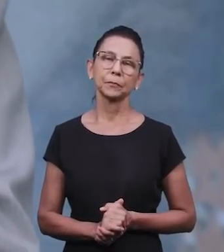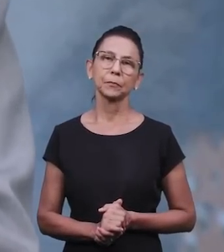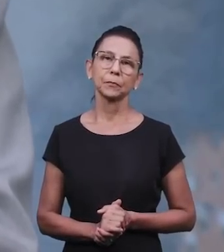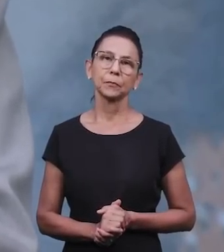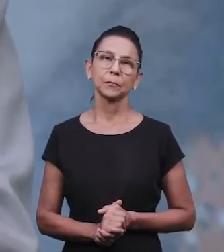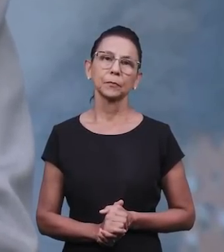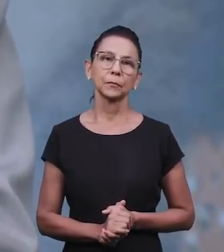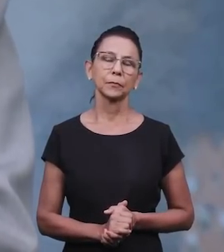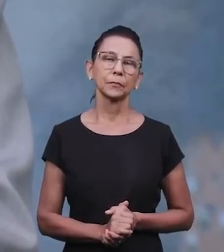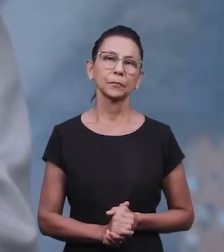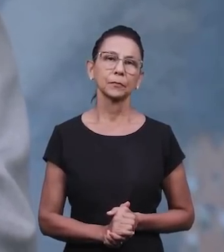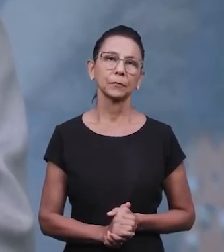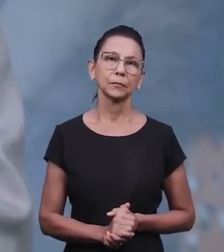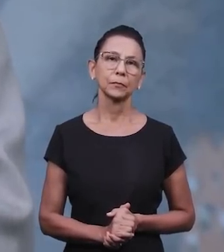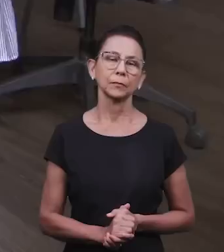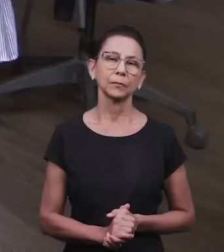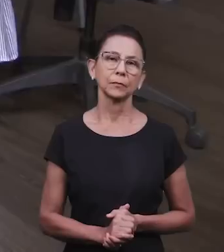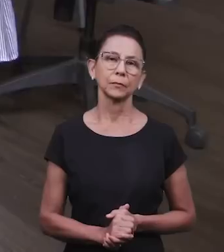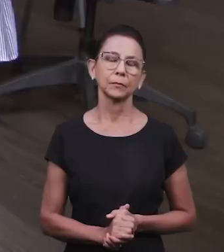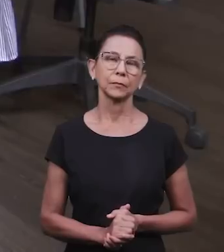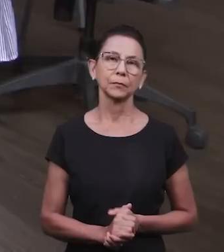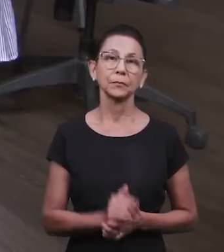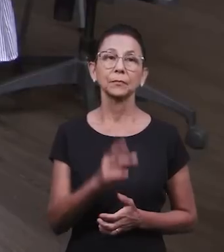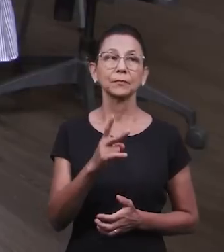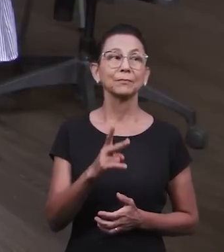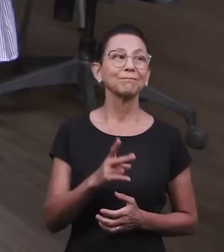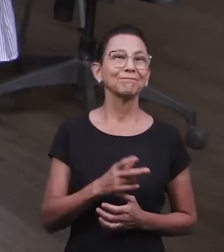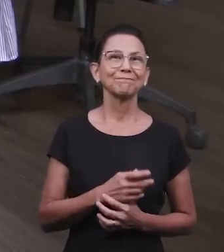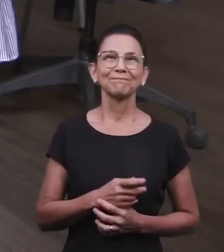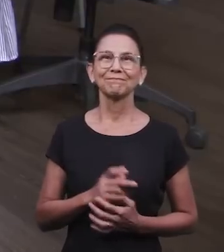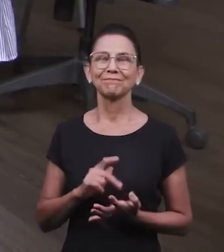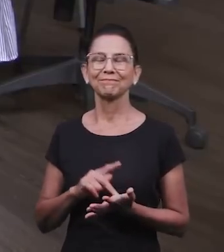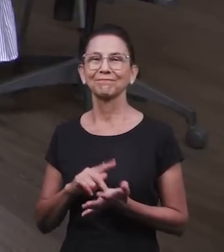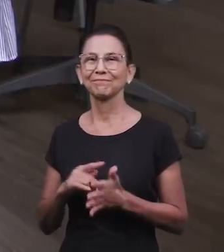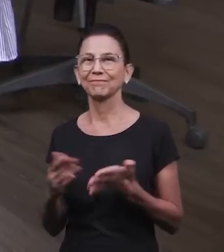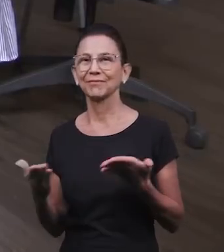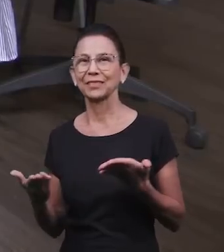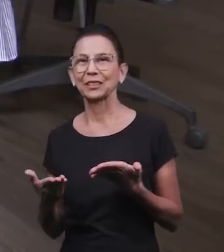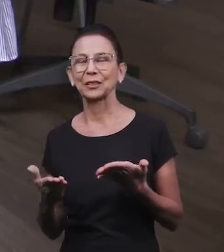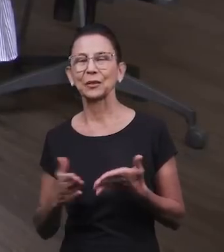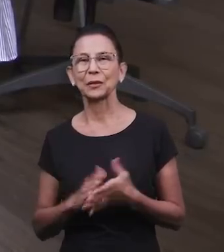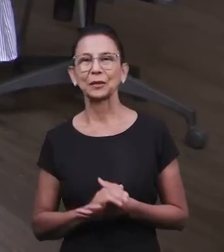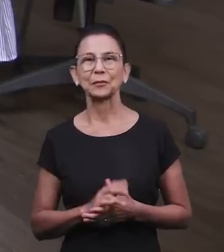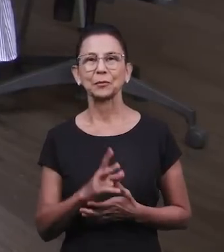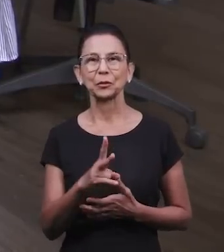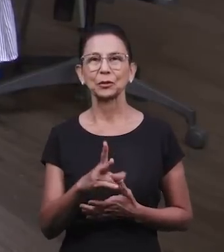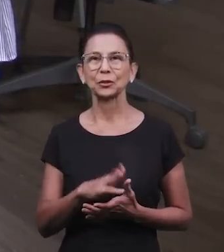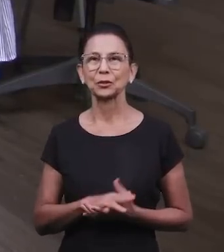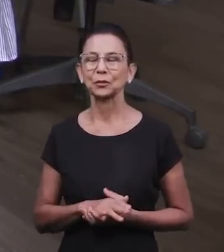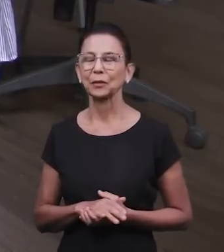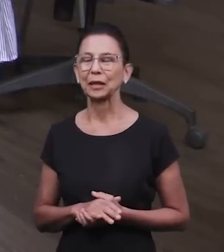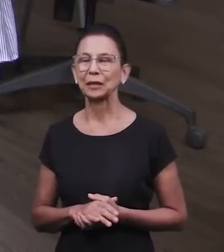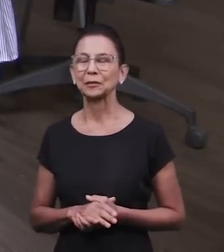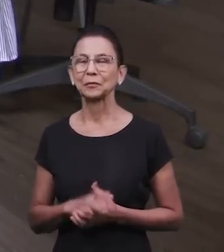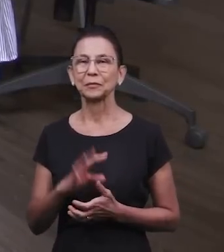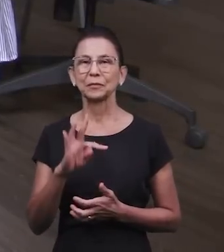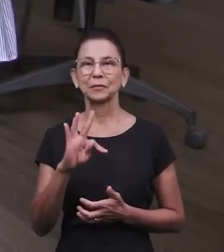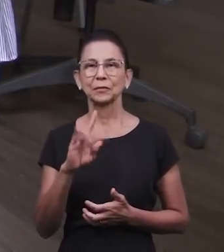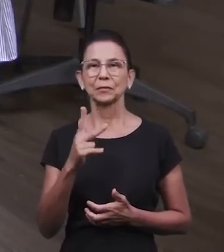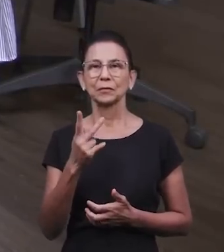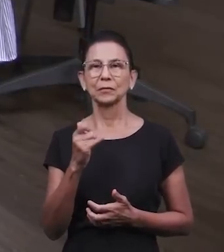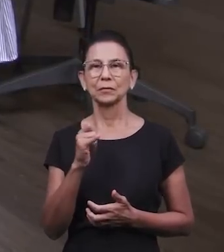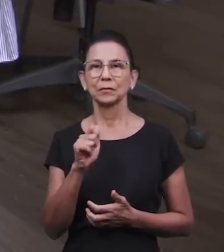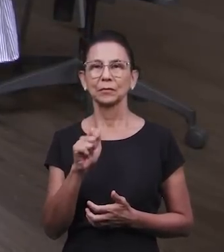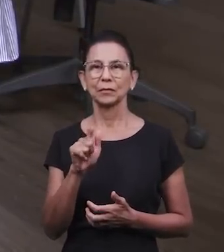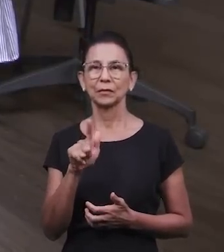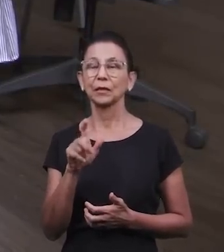muito grande de abrangência. Mas vamos lá, Andréia, o que é que a gente segue fazendo aqui? Verdade, agora a gente vai seguir com o Tiago.